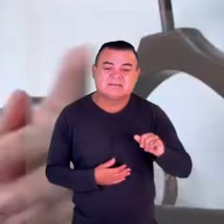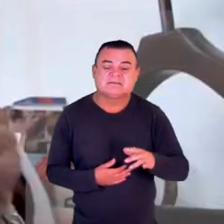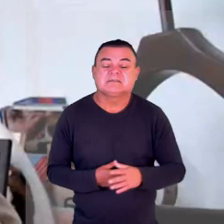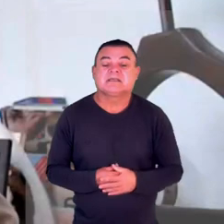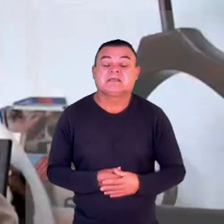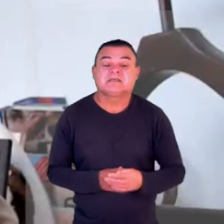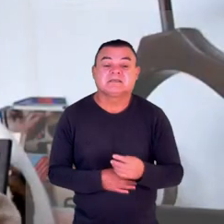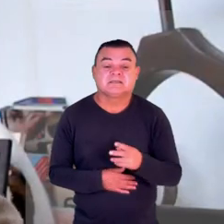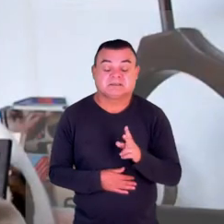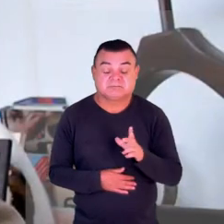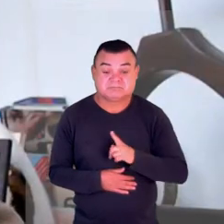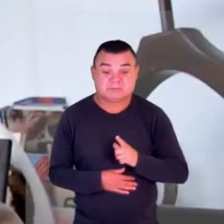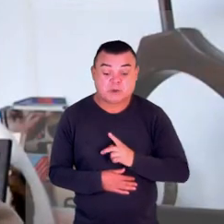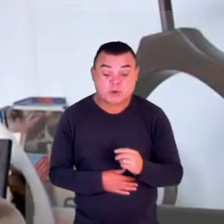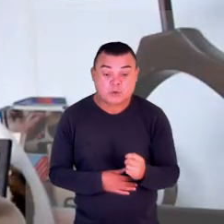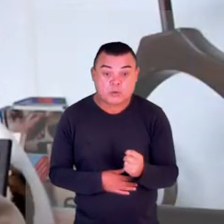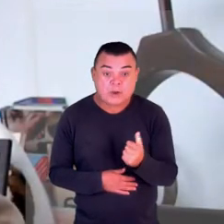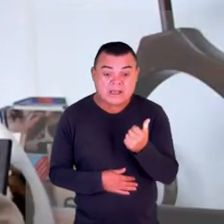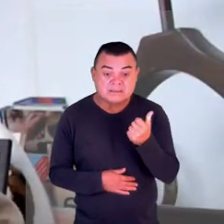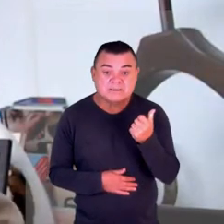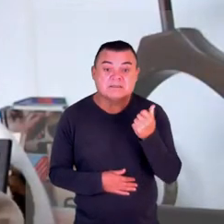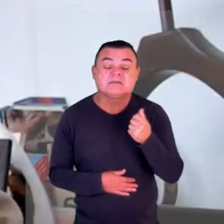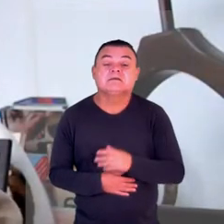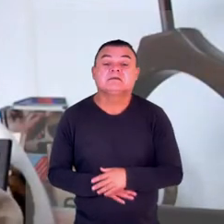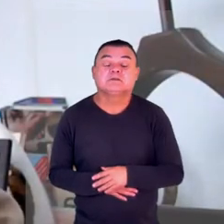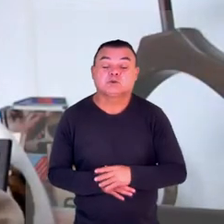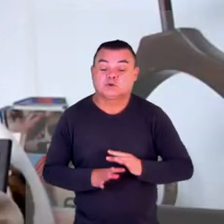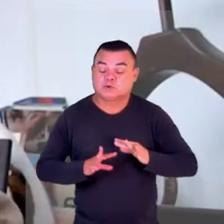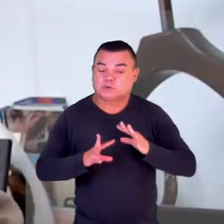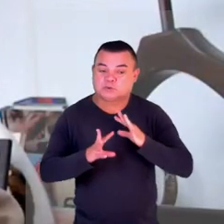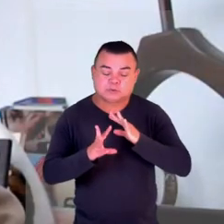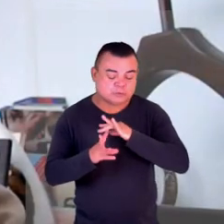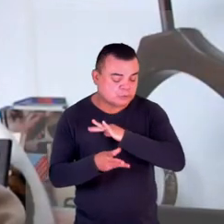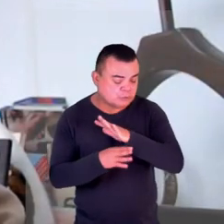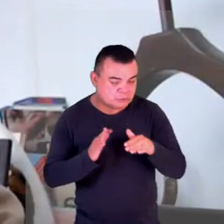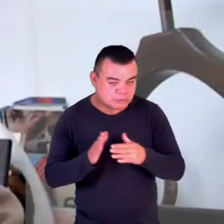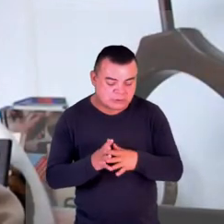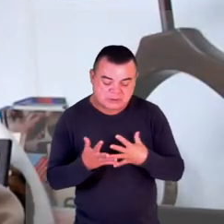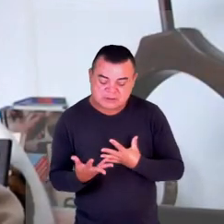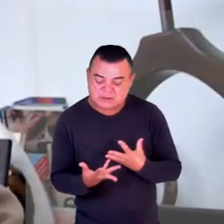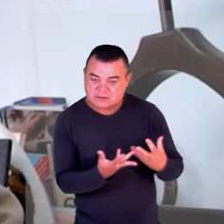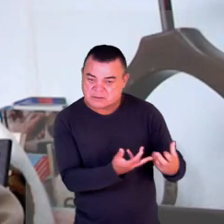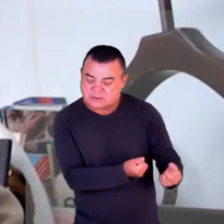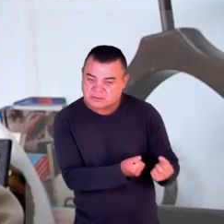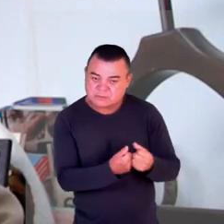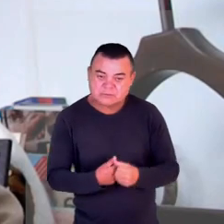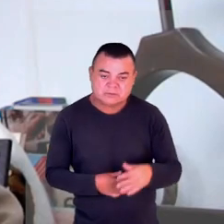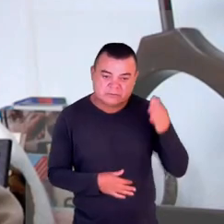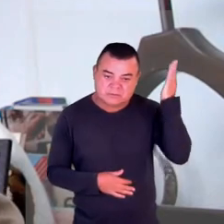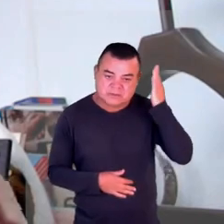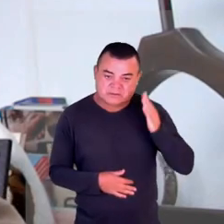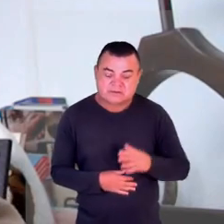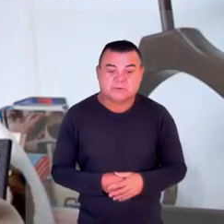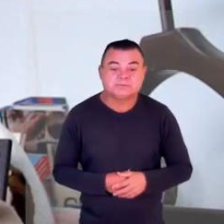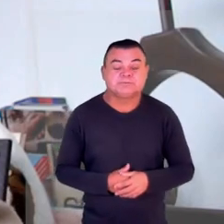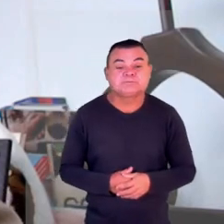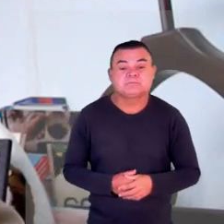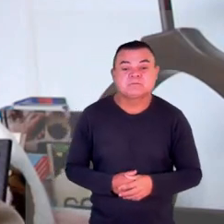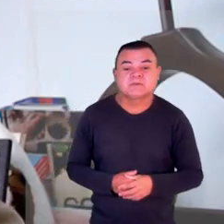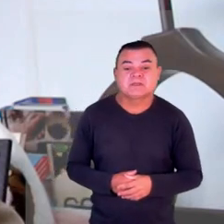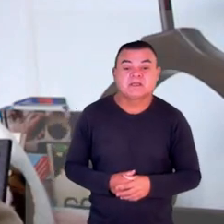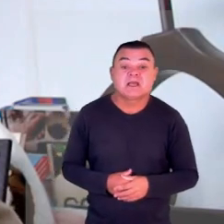todos os as adesões do do do Brasil mas eu eu agora mesmo